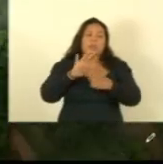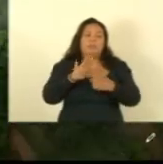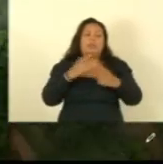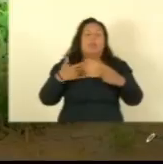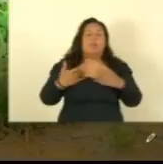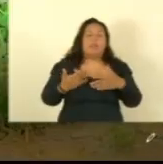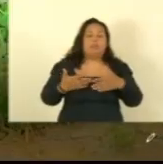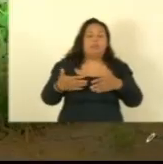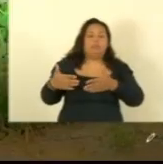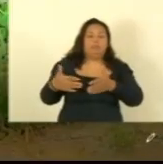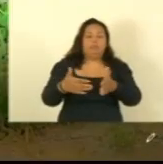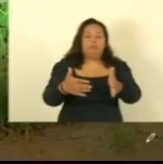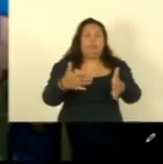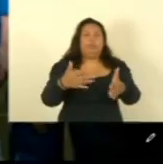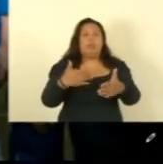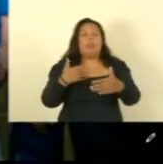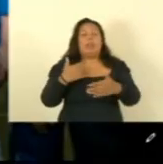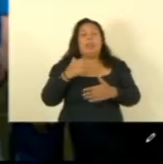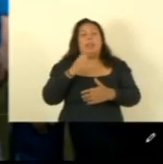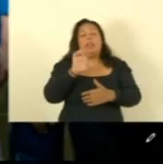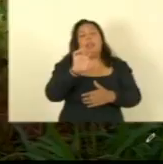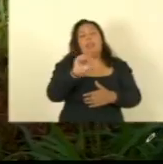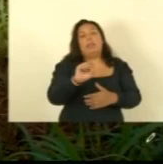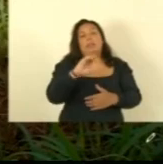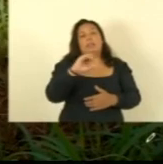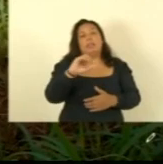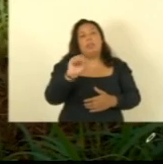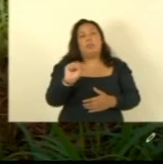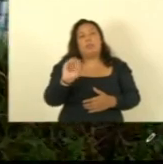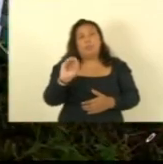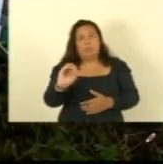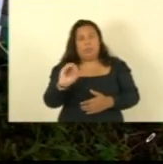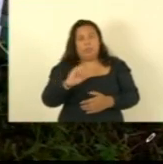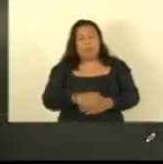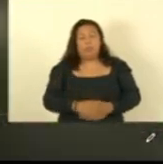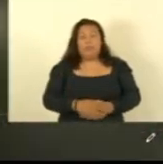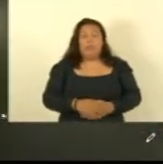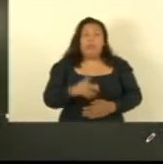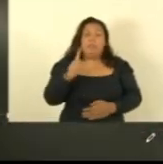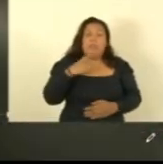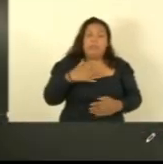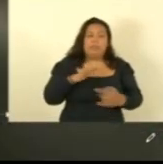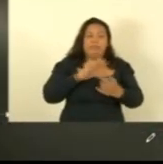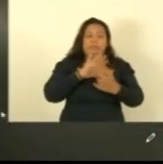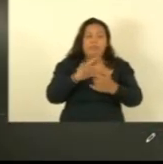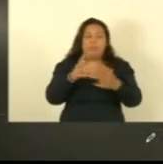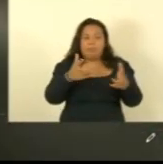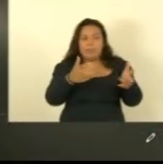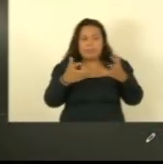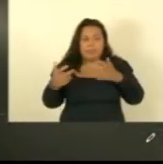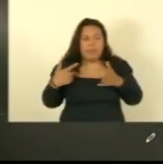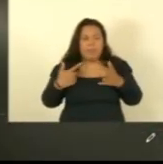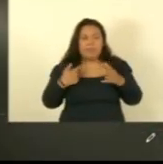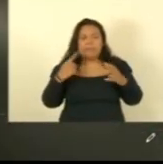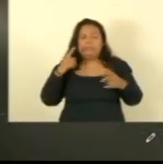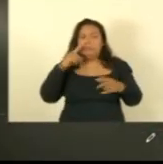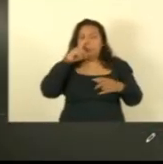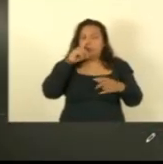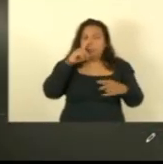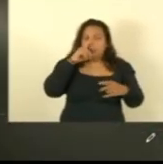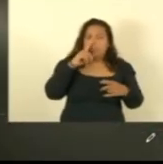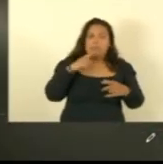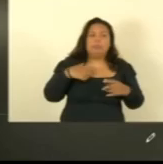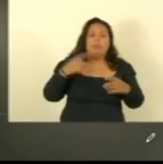rodovia da AES-080 e se deparam com as péssimas condições do